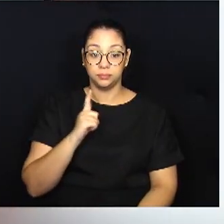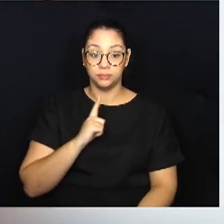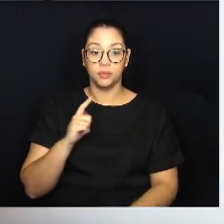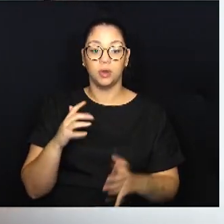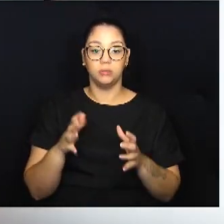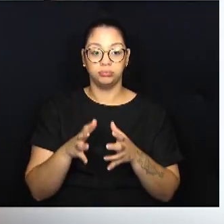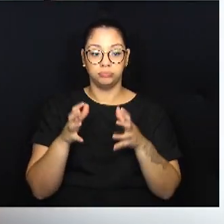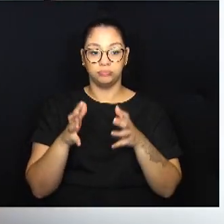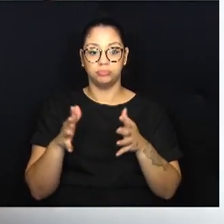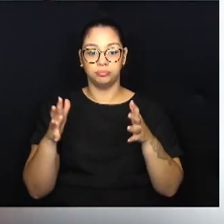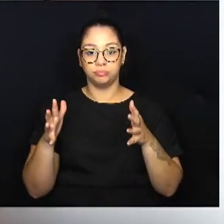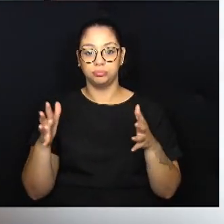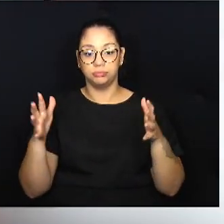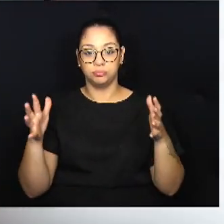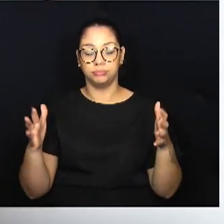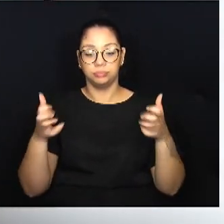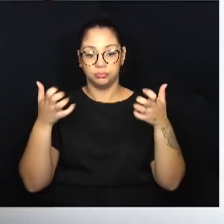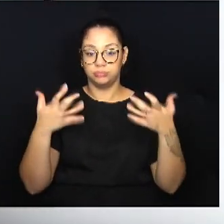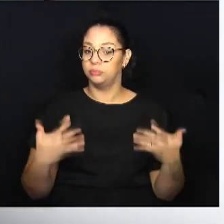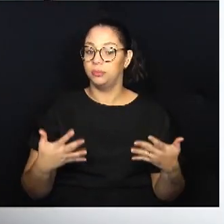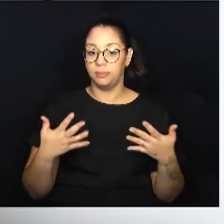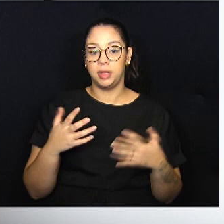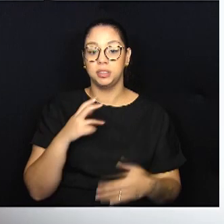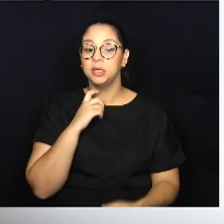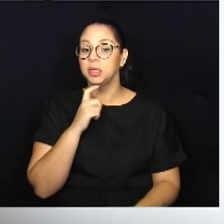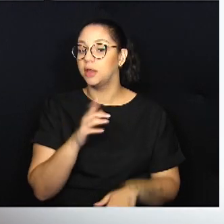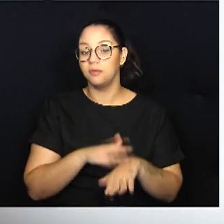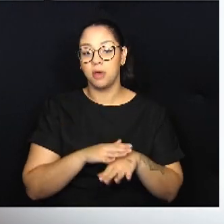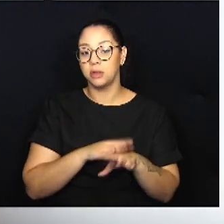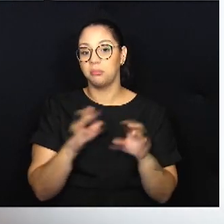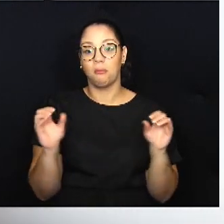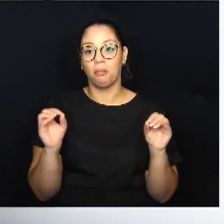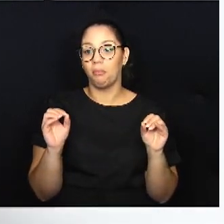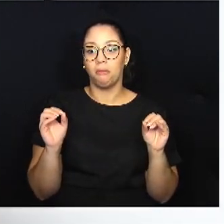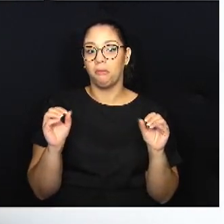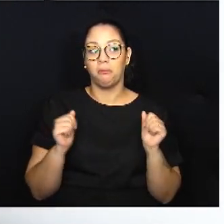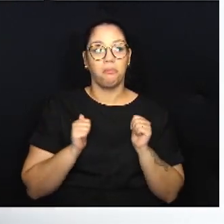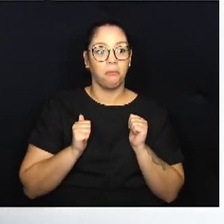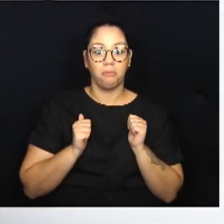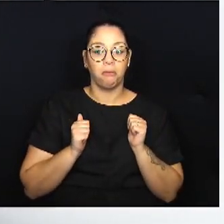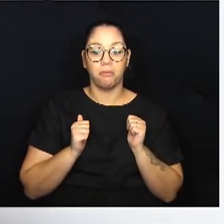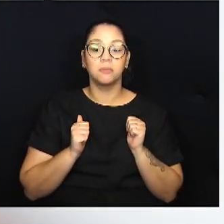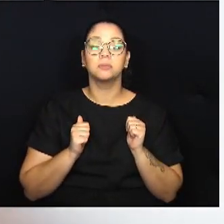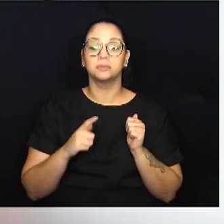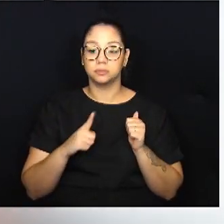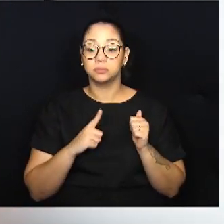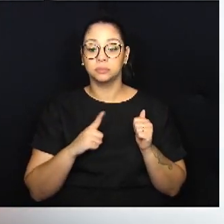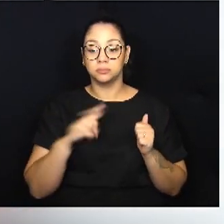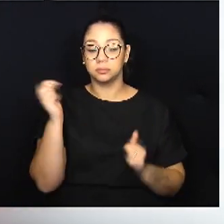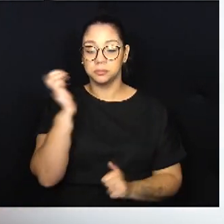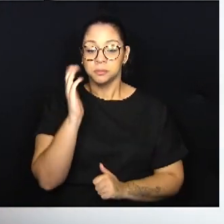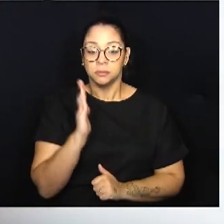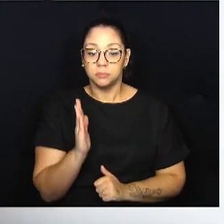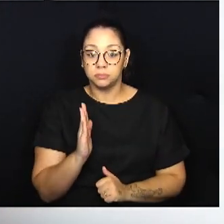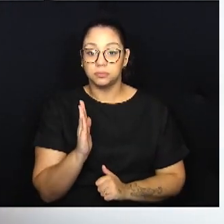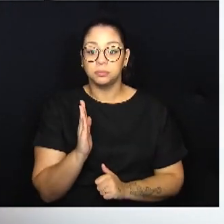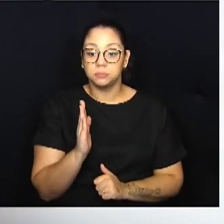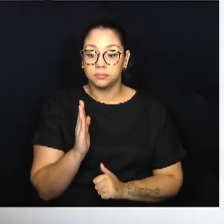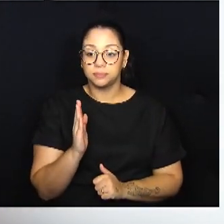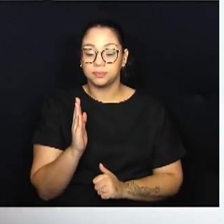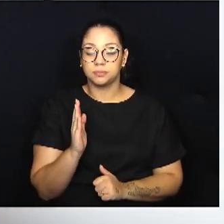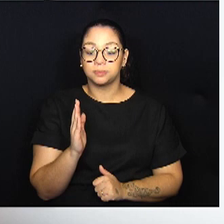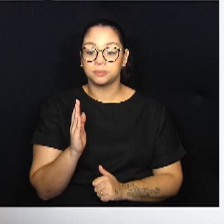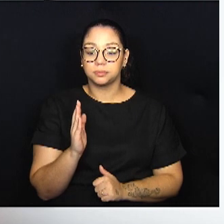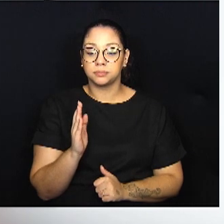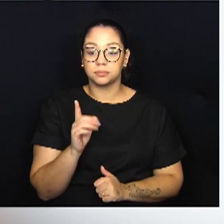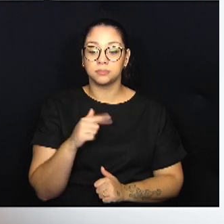vez mais explícito e ninguém está fazendo nada, né? E a gente colocando o brasileiro, a gente traz